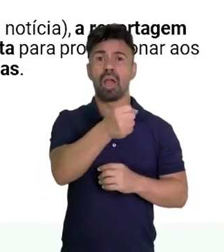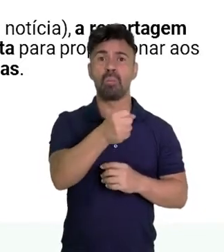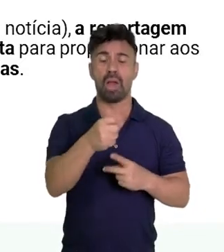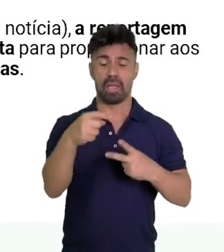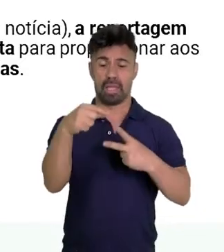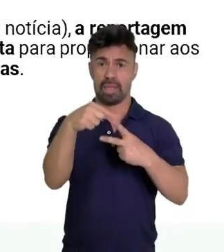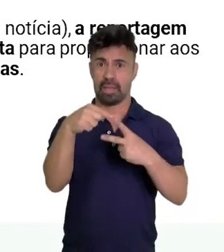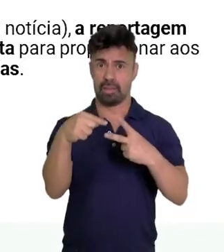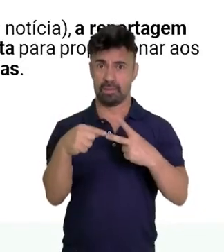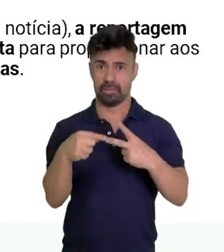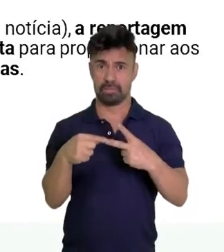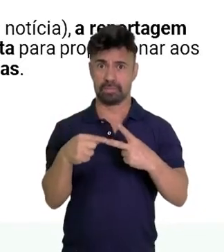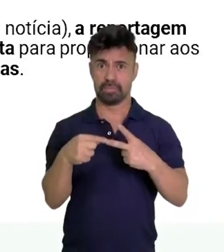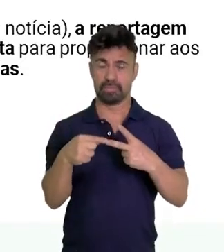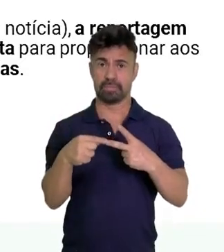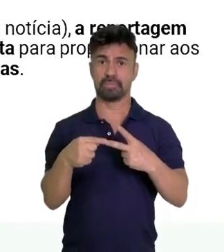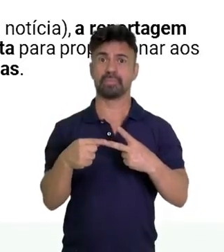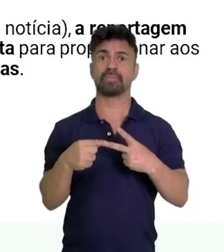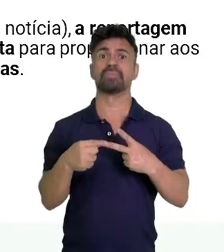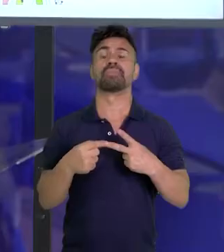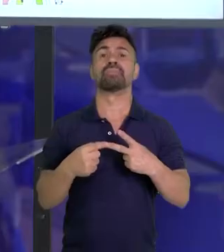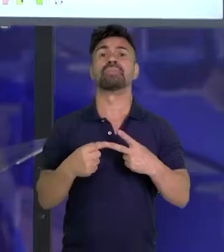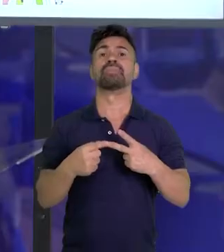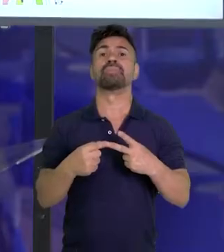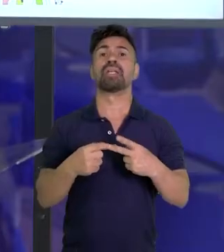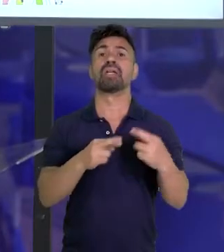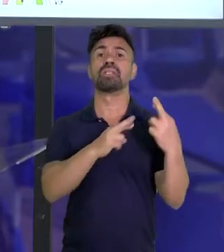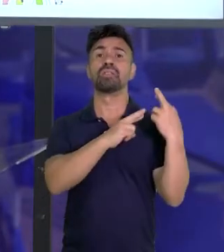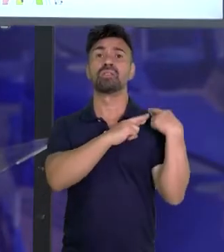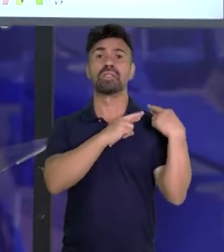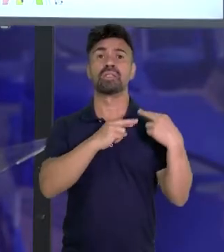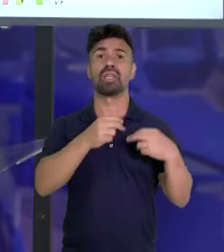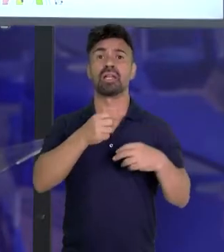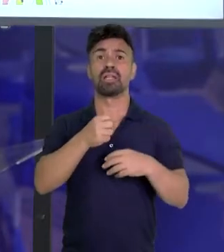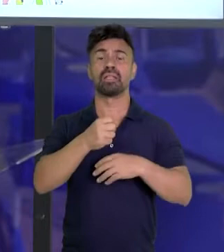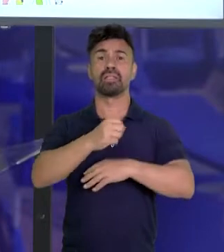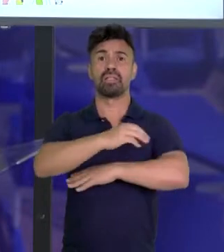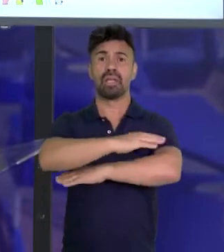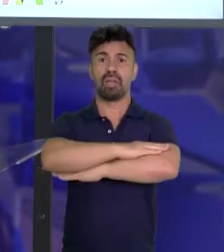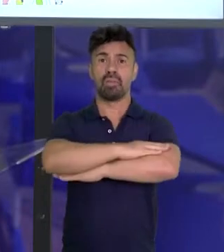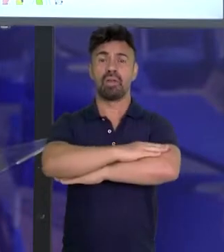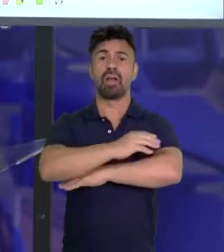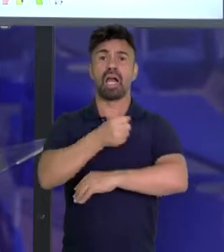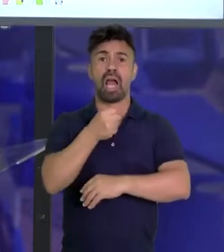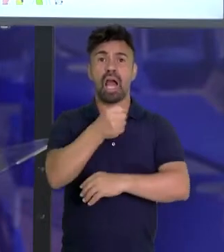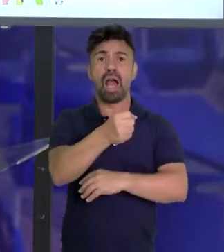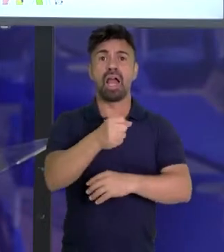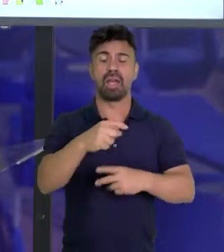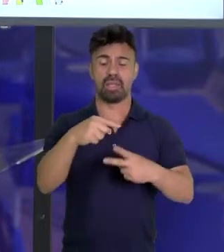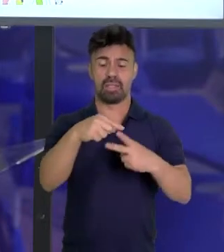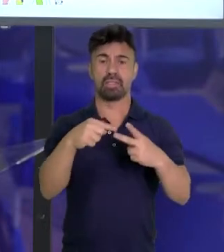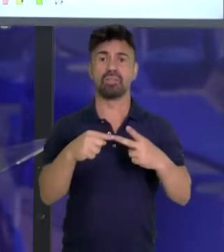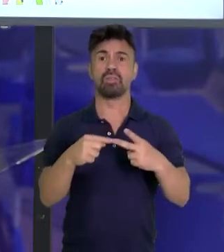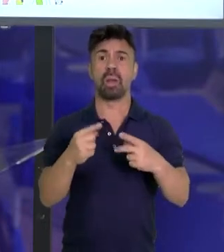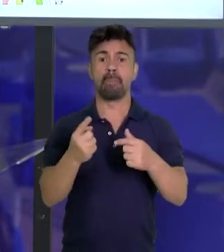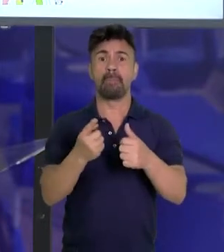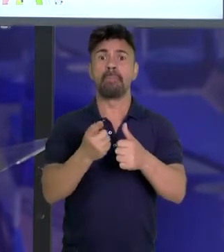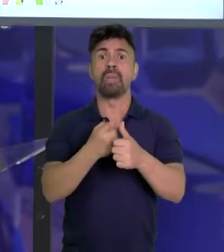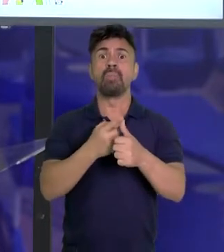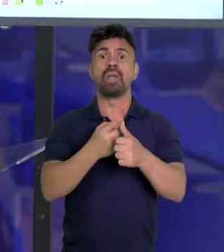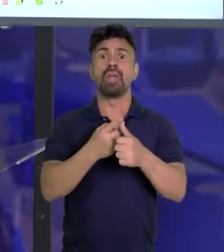Prestem atenção. A função social a ser cumprida pela reportagem é dupla. A primeira função da reportagem